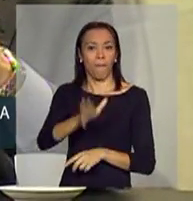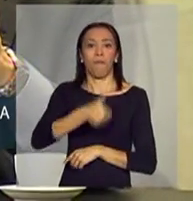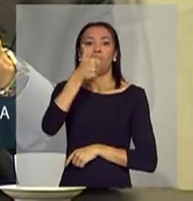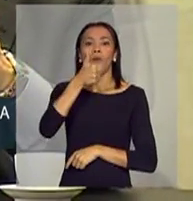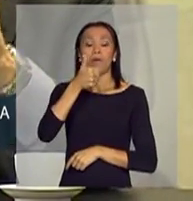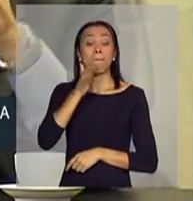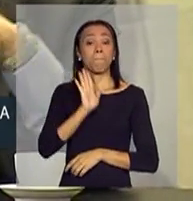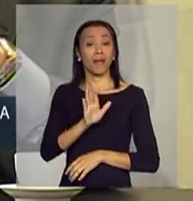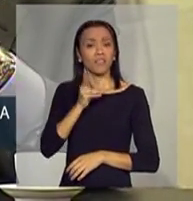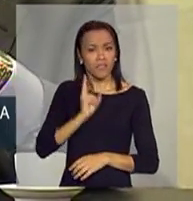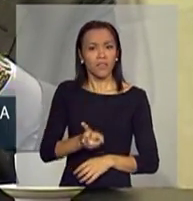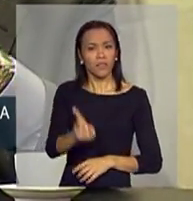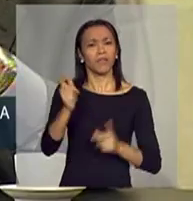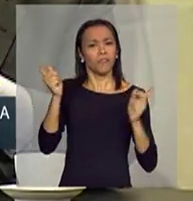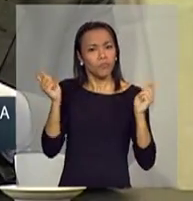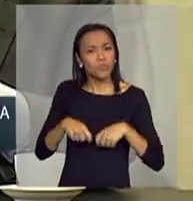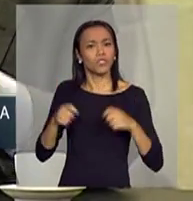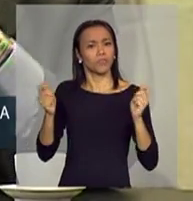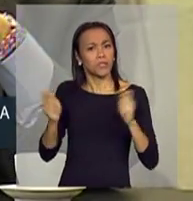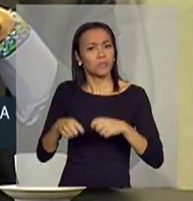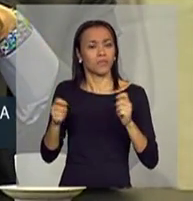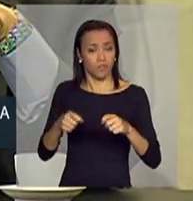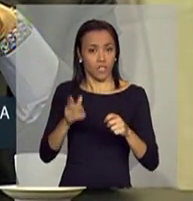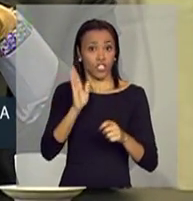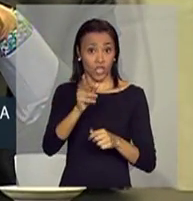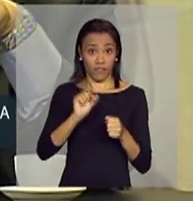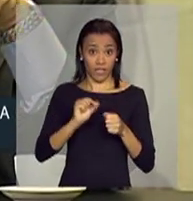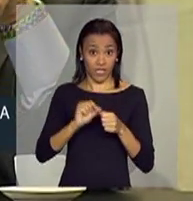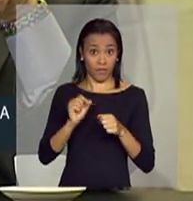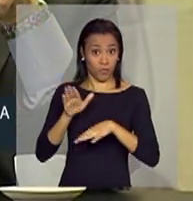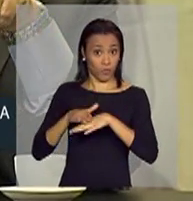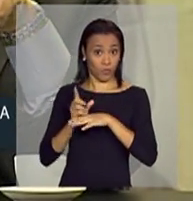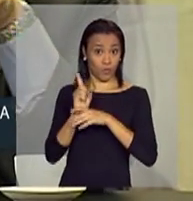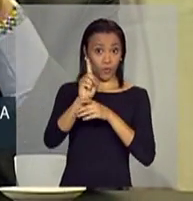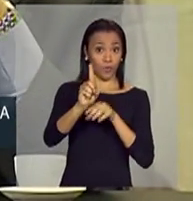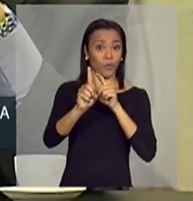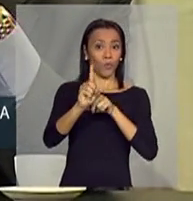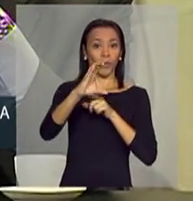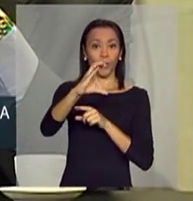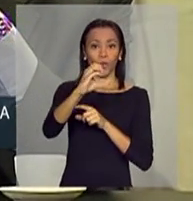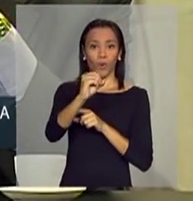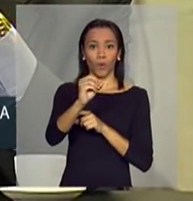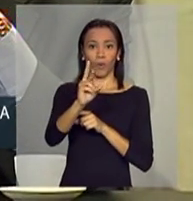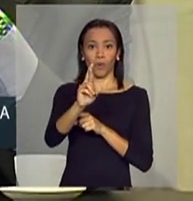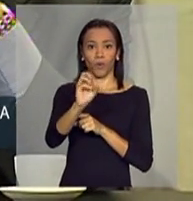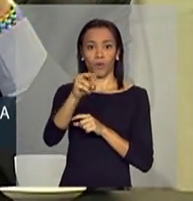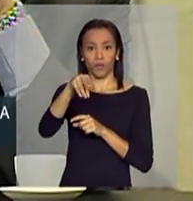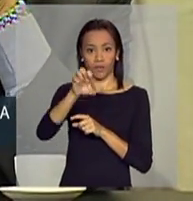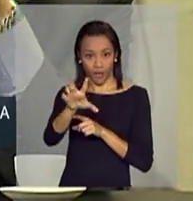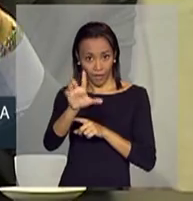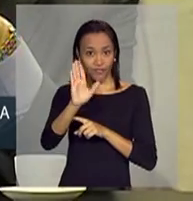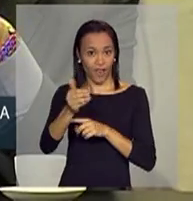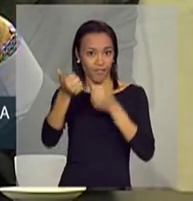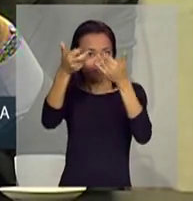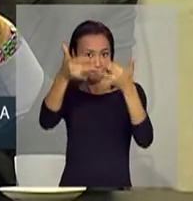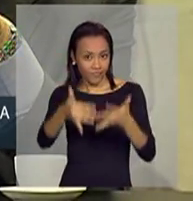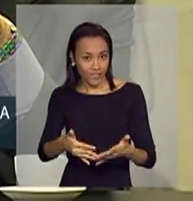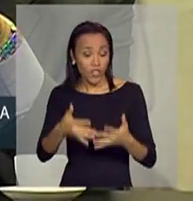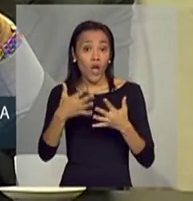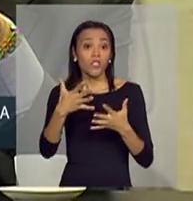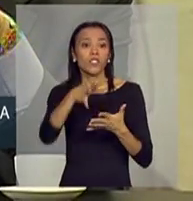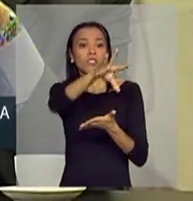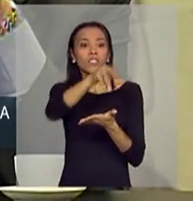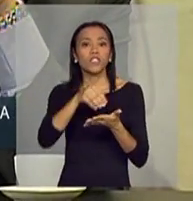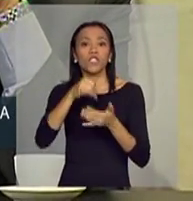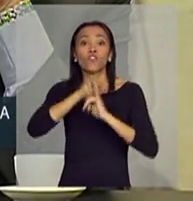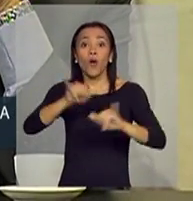sempre que possível, assim como nós fizemos no caso do coronel Ustra, nós tomaremos os depoimentos perante a sociedade